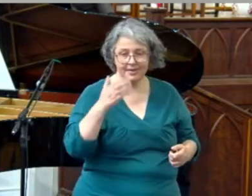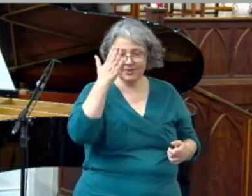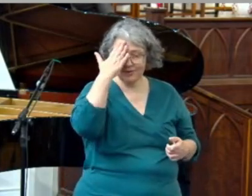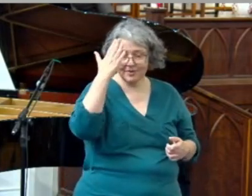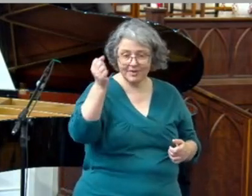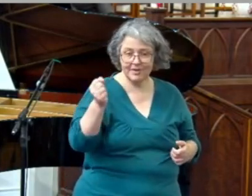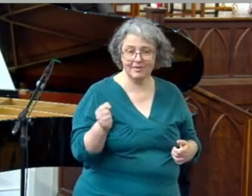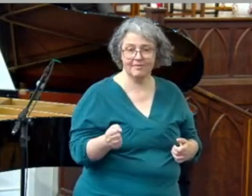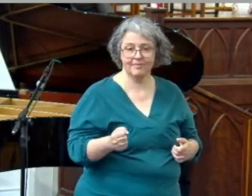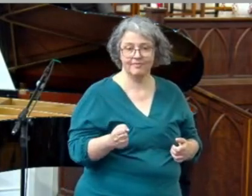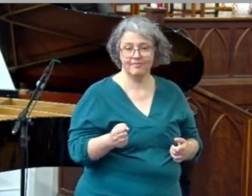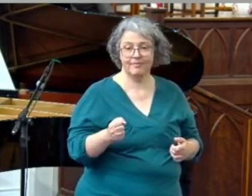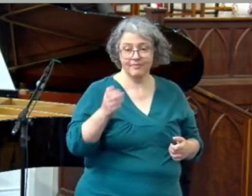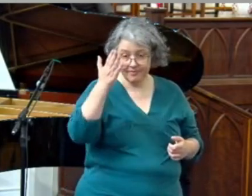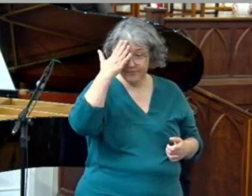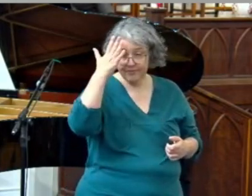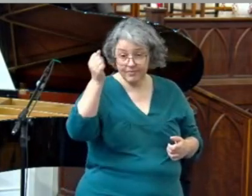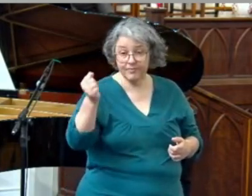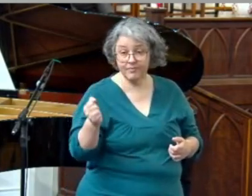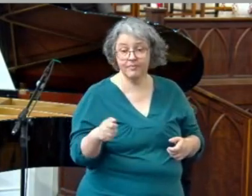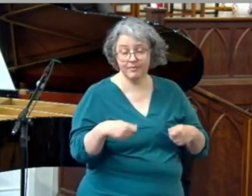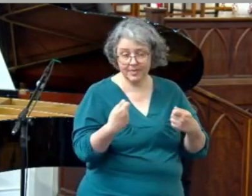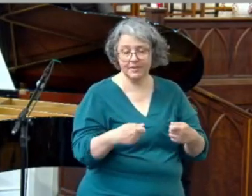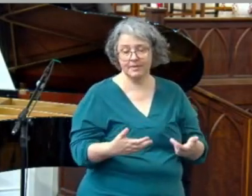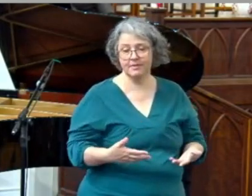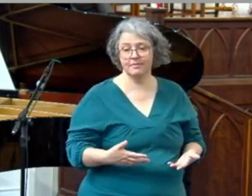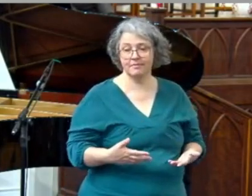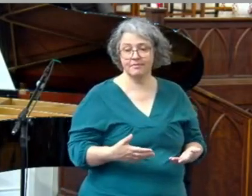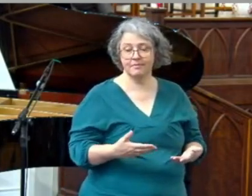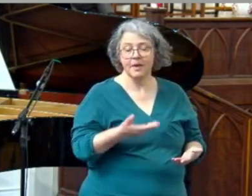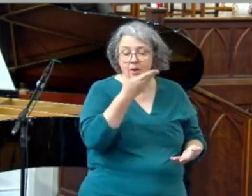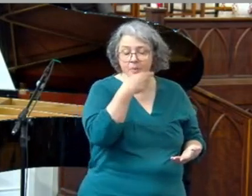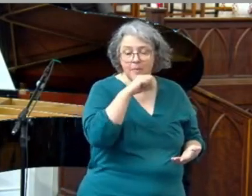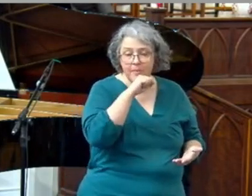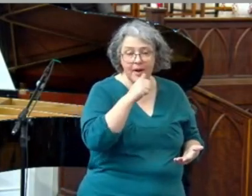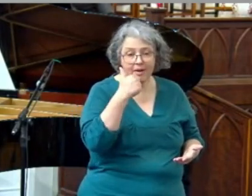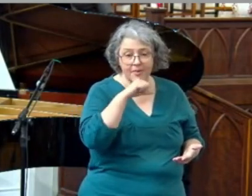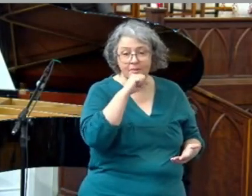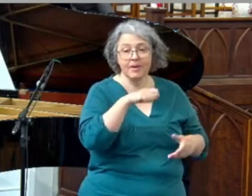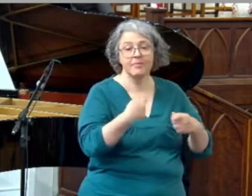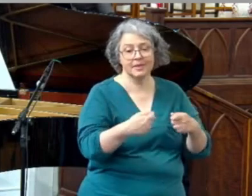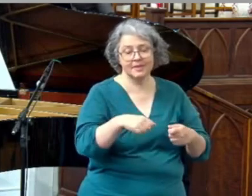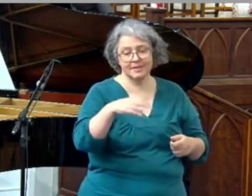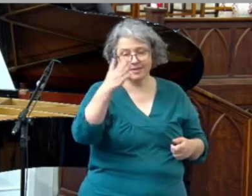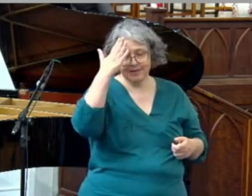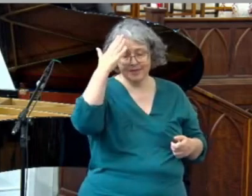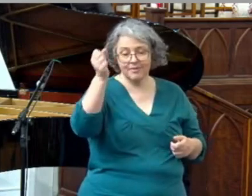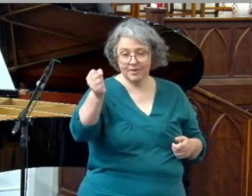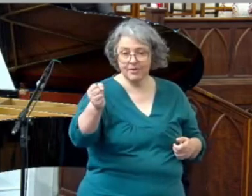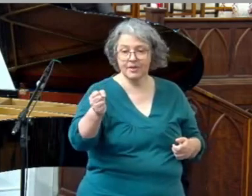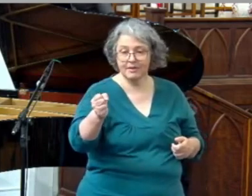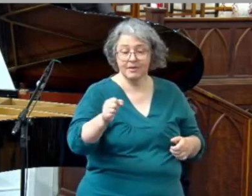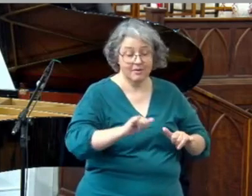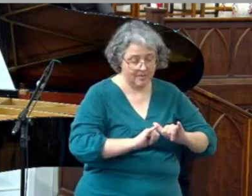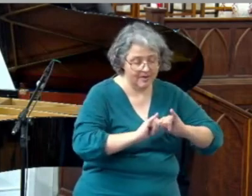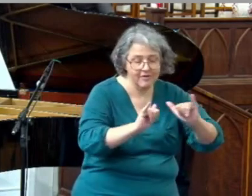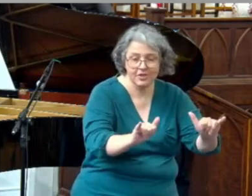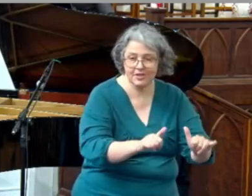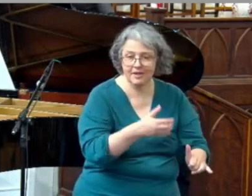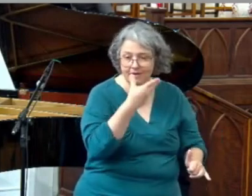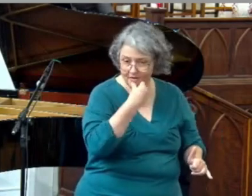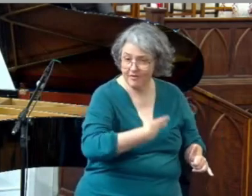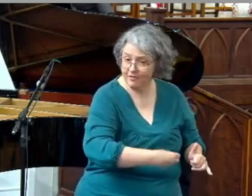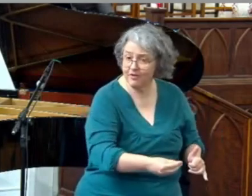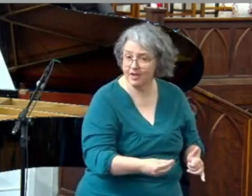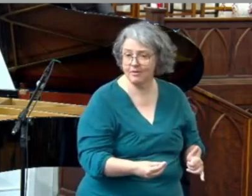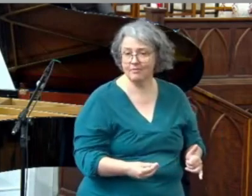da igreja. E às vezes você está pregando e está faltando sabedoria.